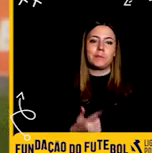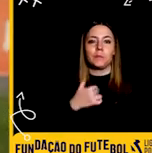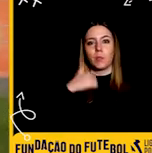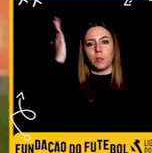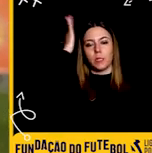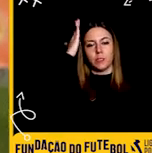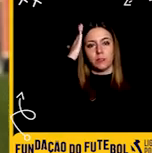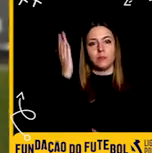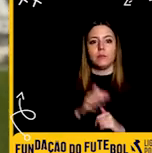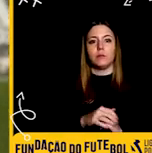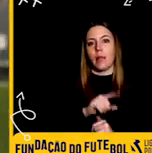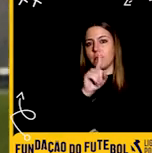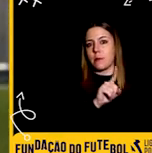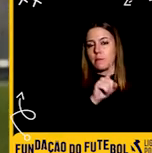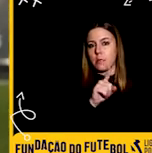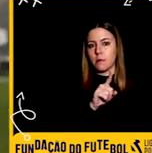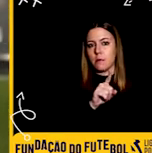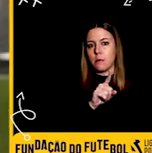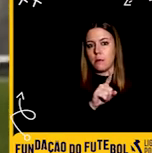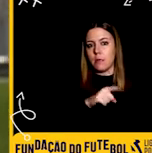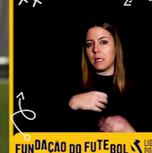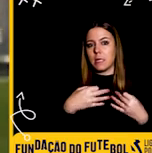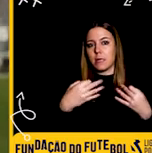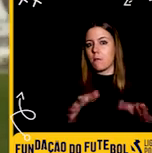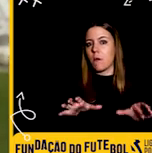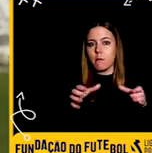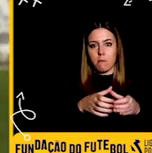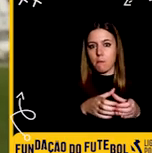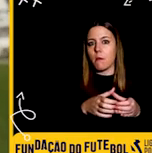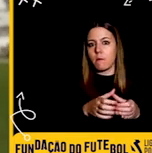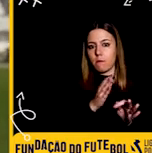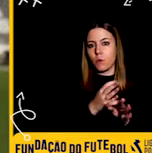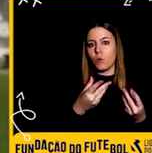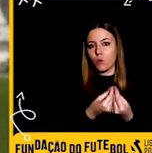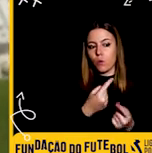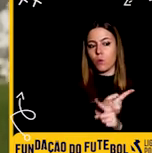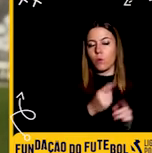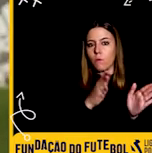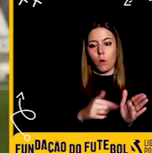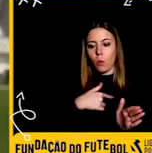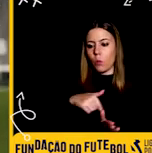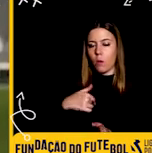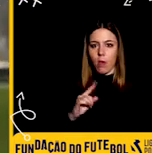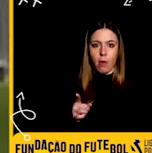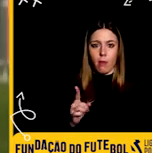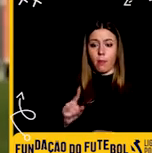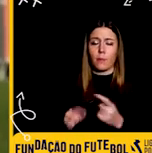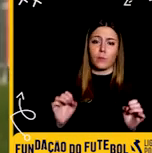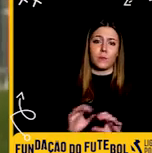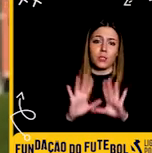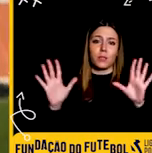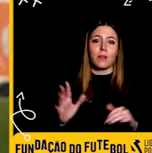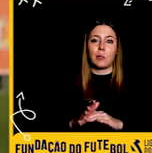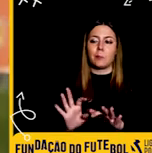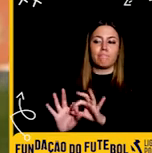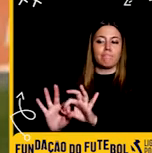Pá, eu acho que primeiro iria ser sempre com a equipa, não é? Porque acaba por ser um momento que é nosso. Certo. Depois é